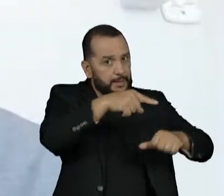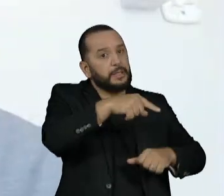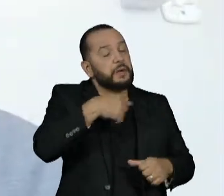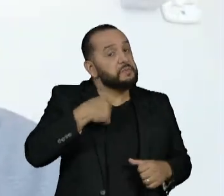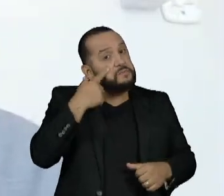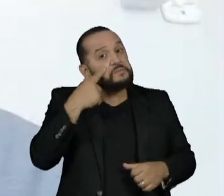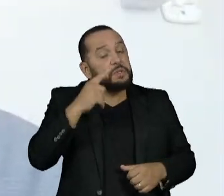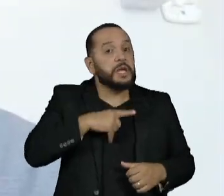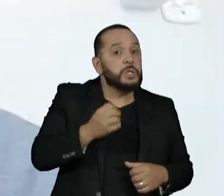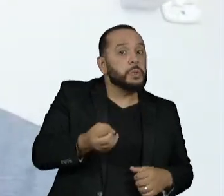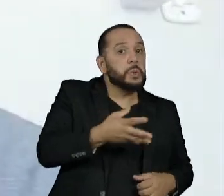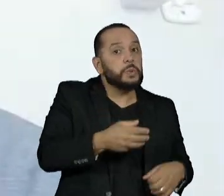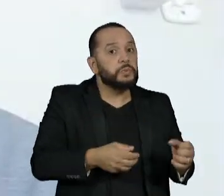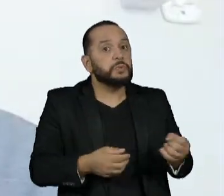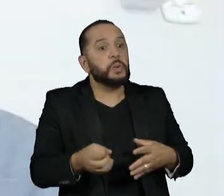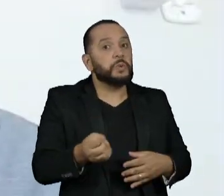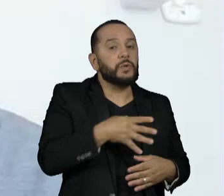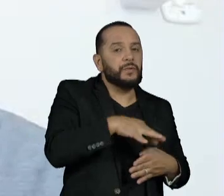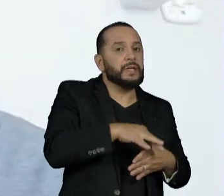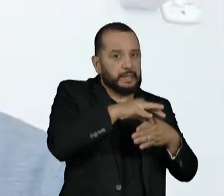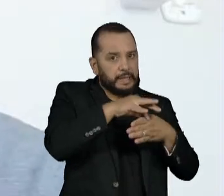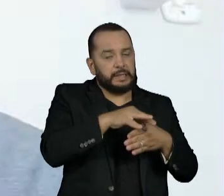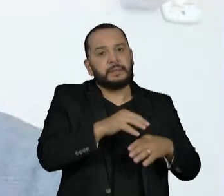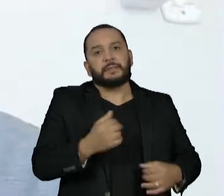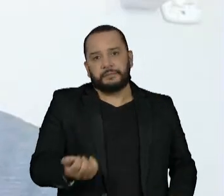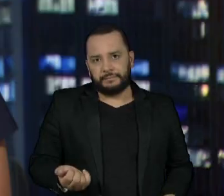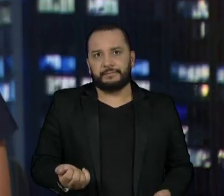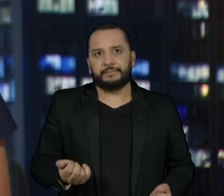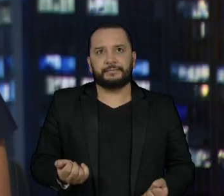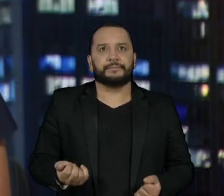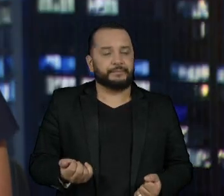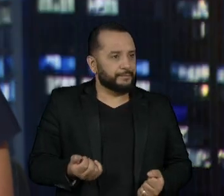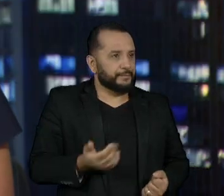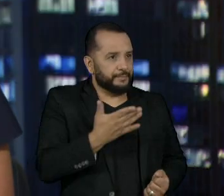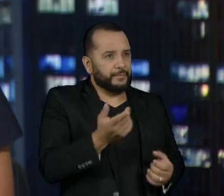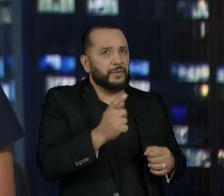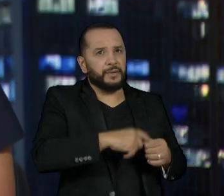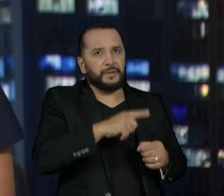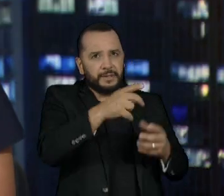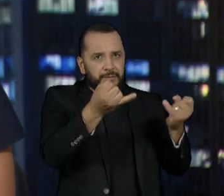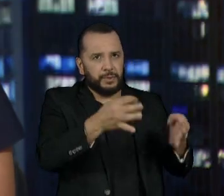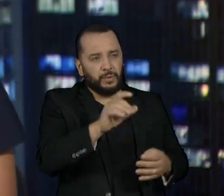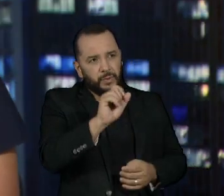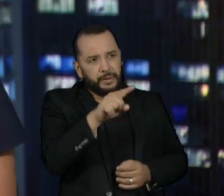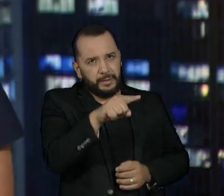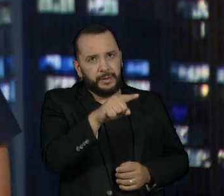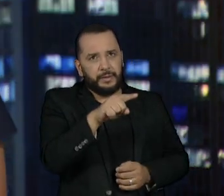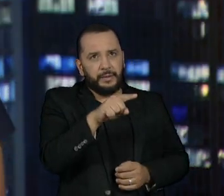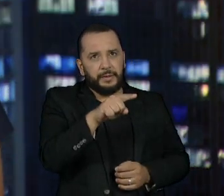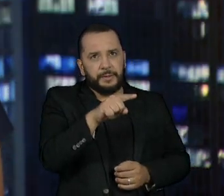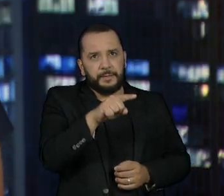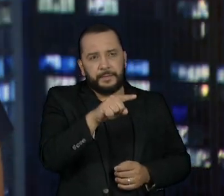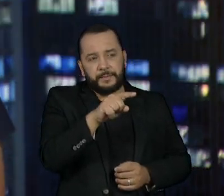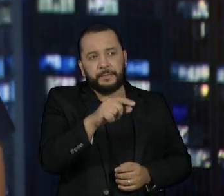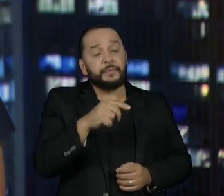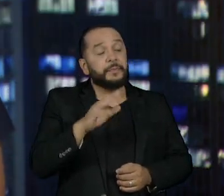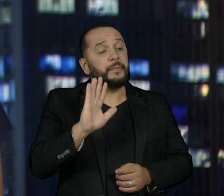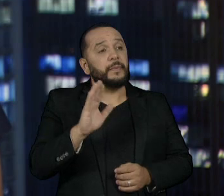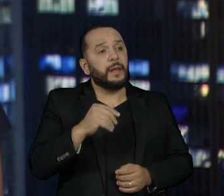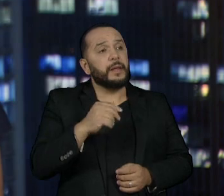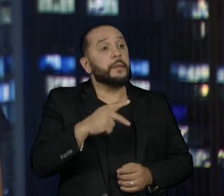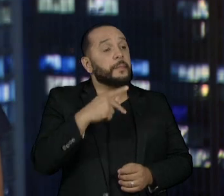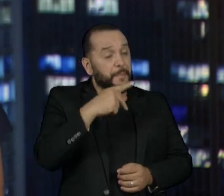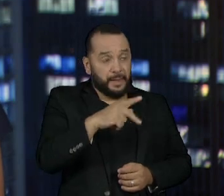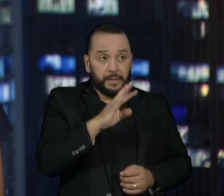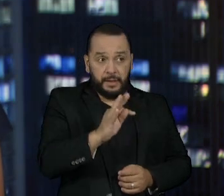ter novas lideranças despontando. Voltar então, professora, a senhora chamou a atenção, falando que queria aí comentar o PT, que tem